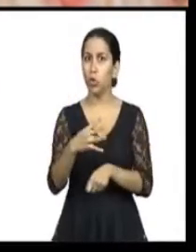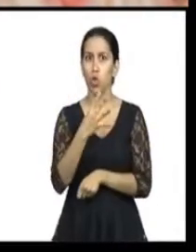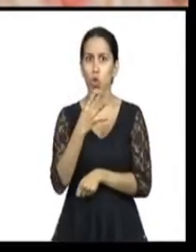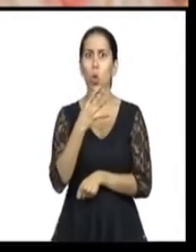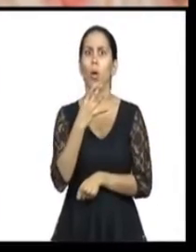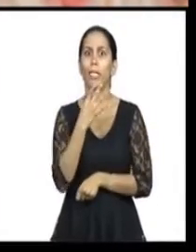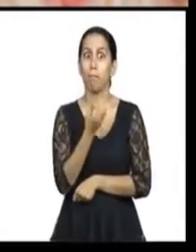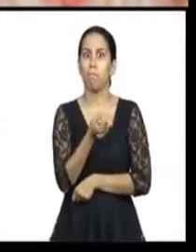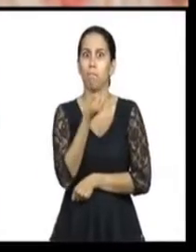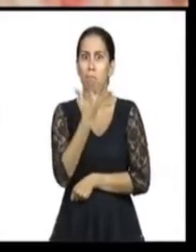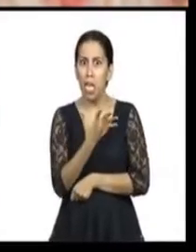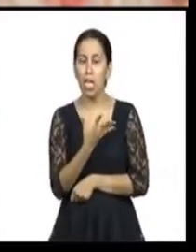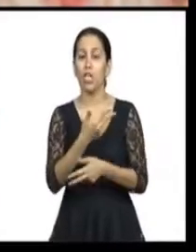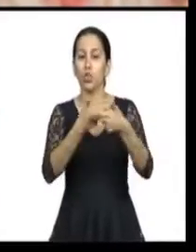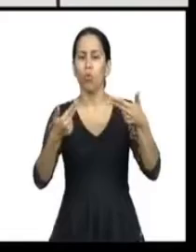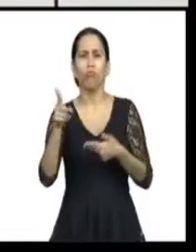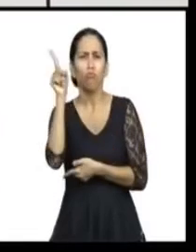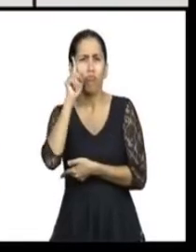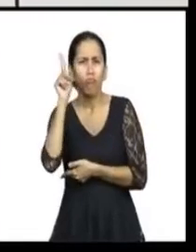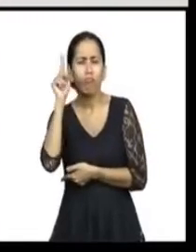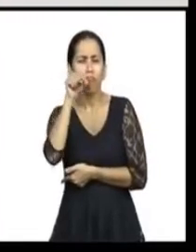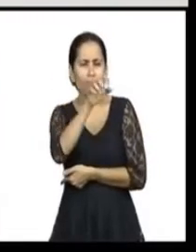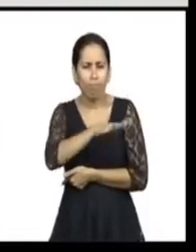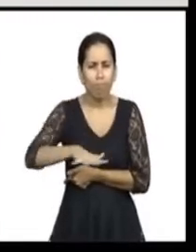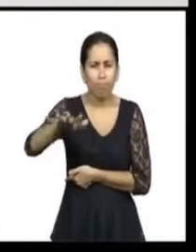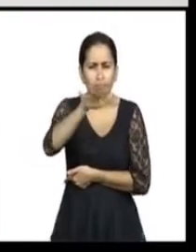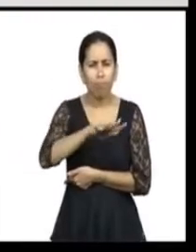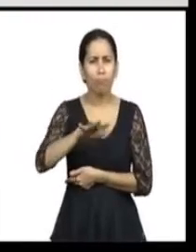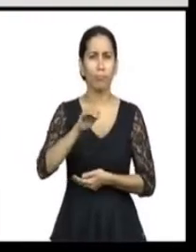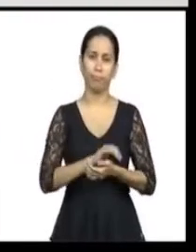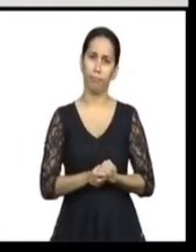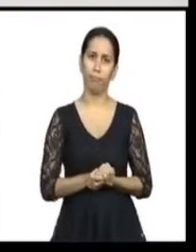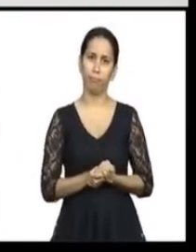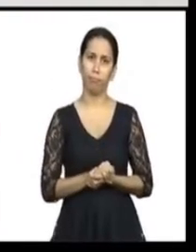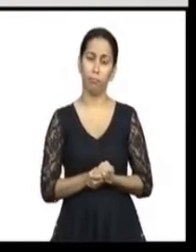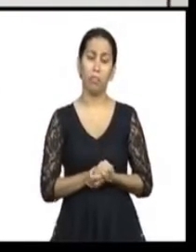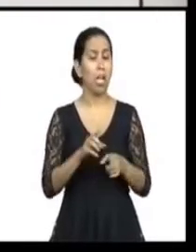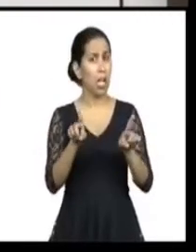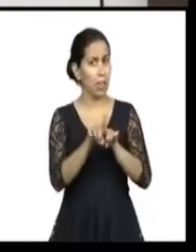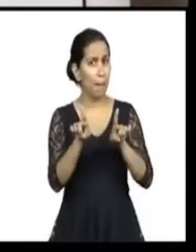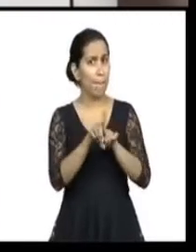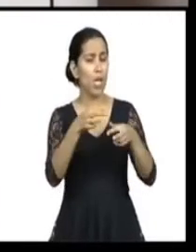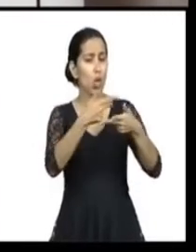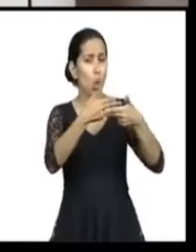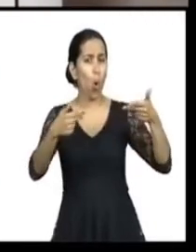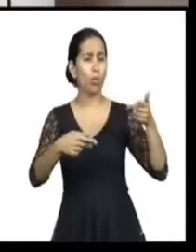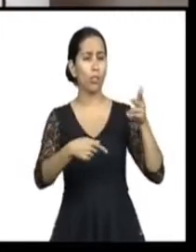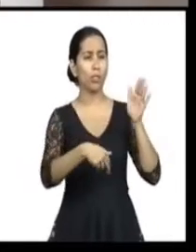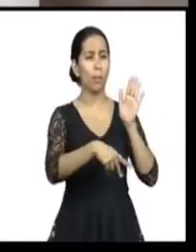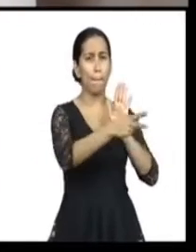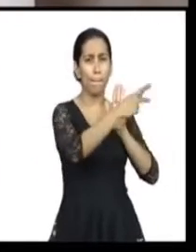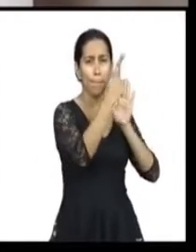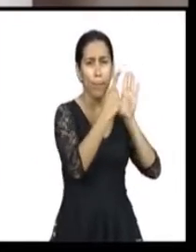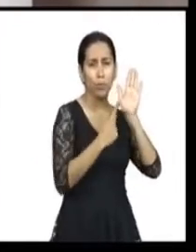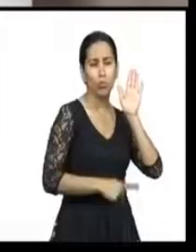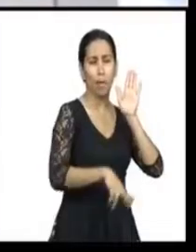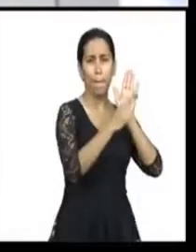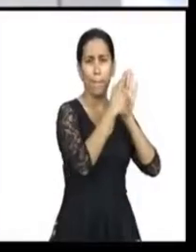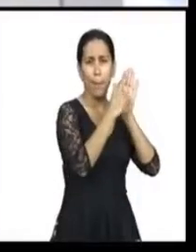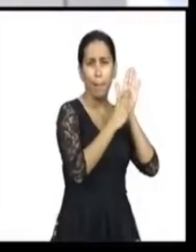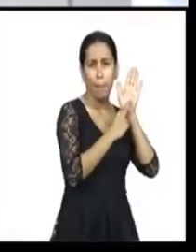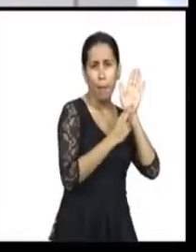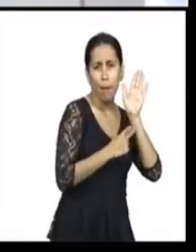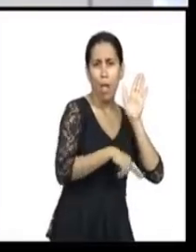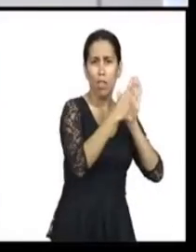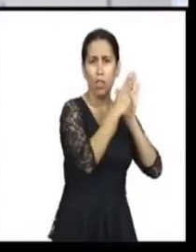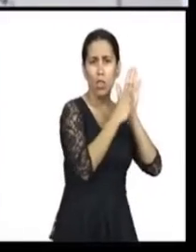conheçam a mina e as suas rotinas. Como referência, políticas e procedimentos de segurança de outras minas